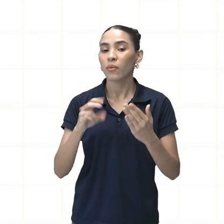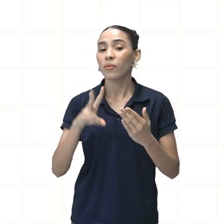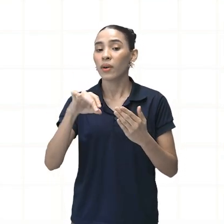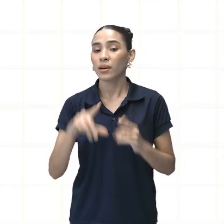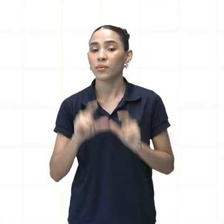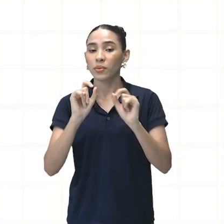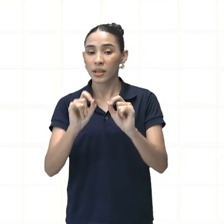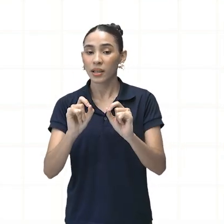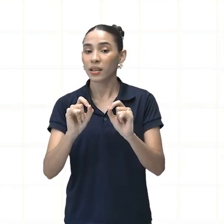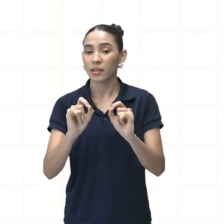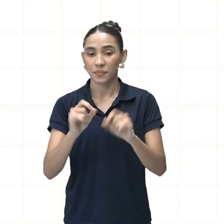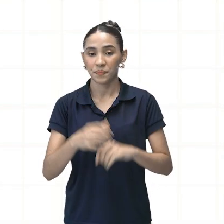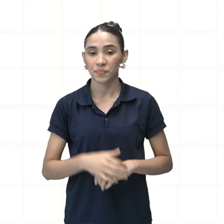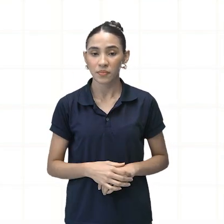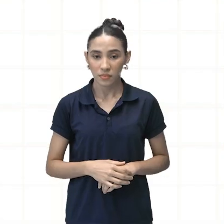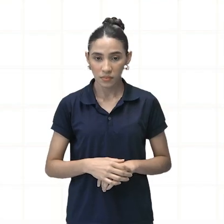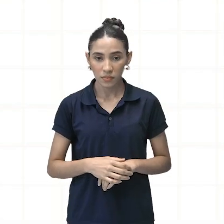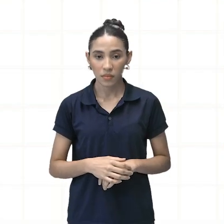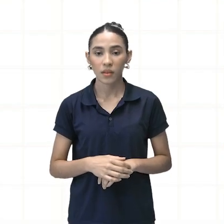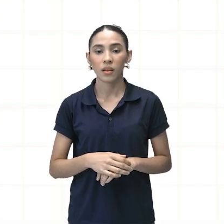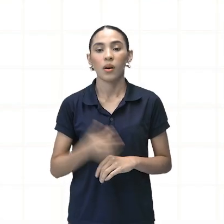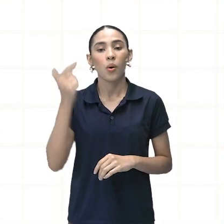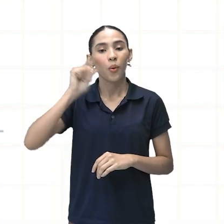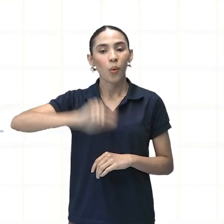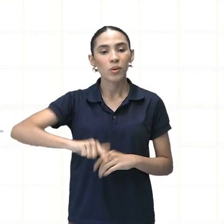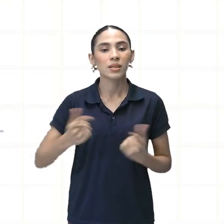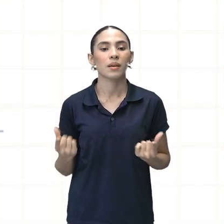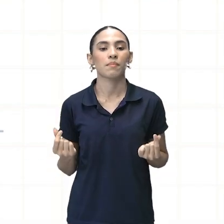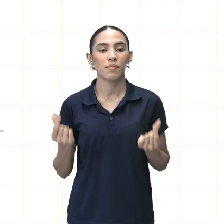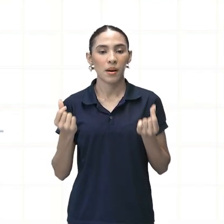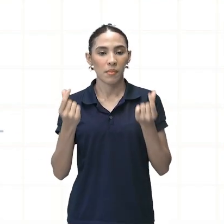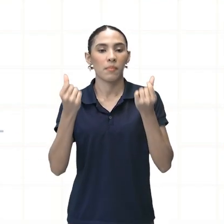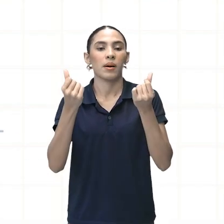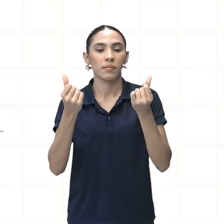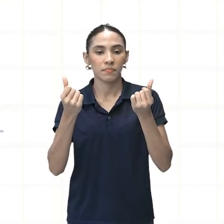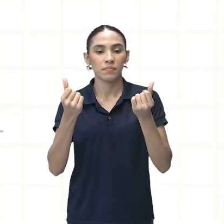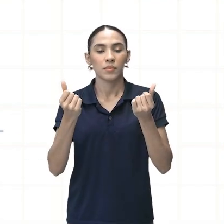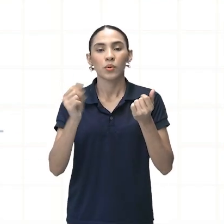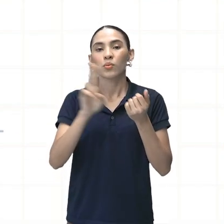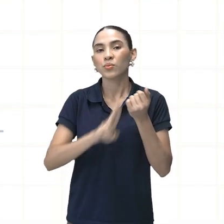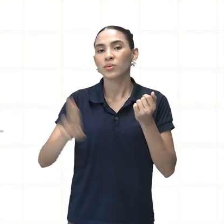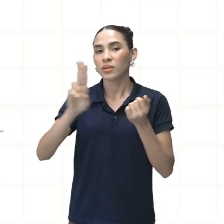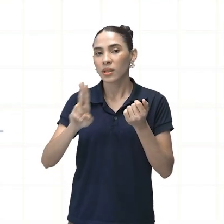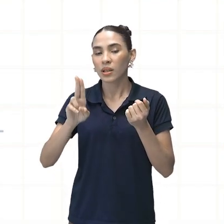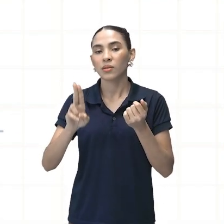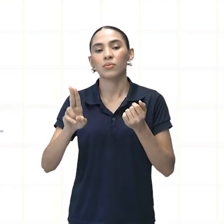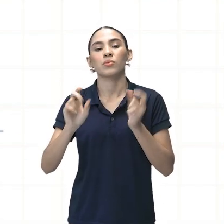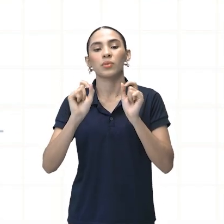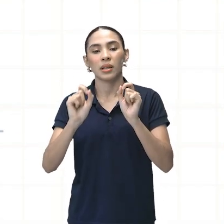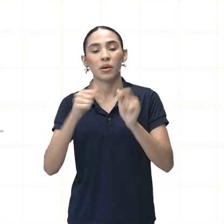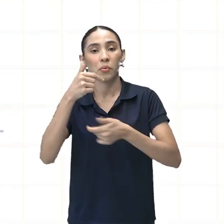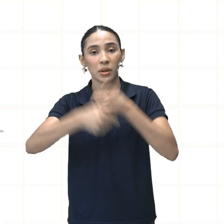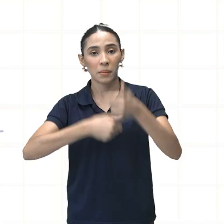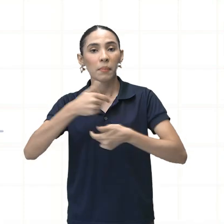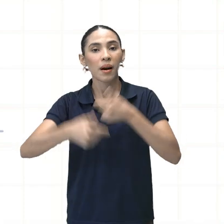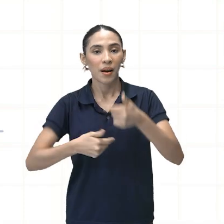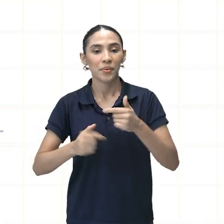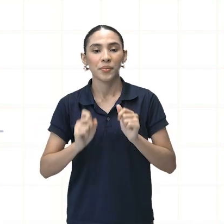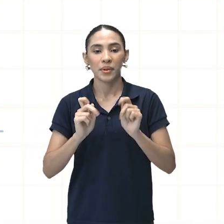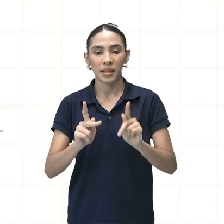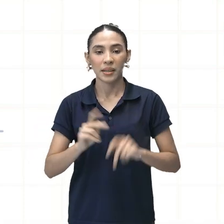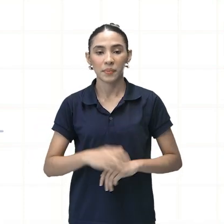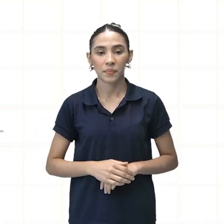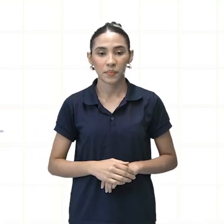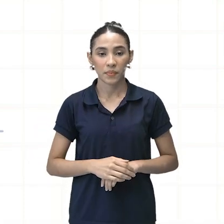vai ser o quê? Gerar renda por meio do trabalho, tá